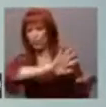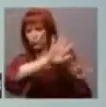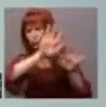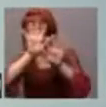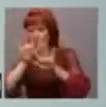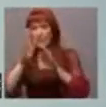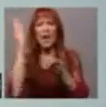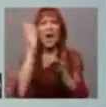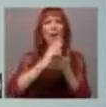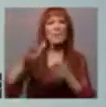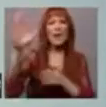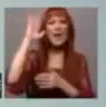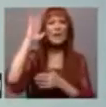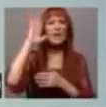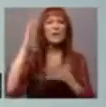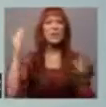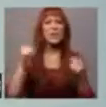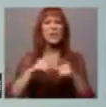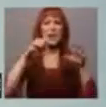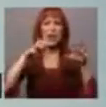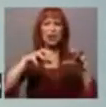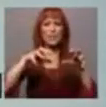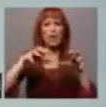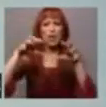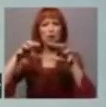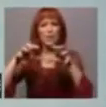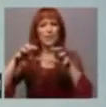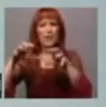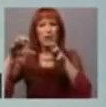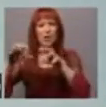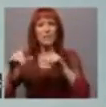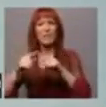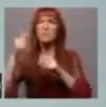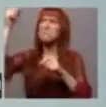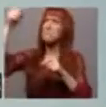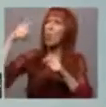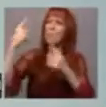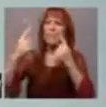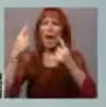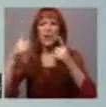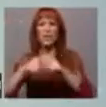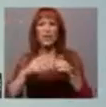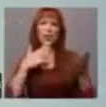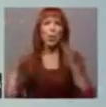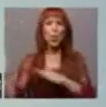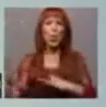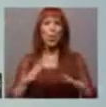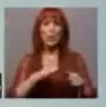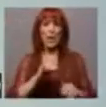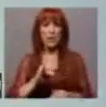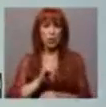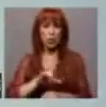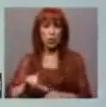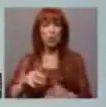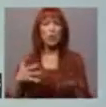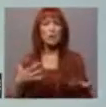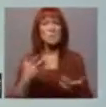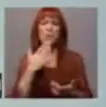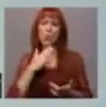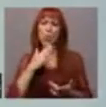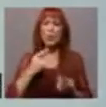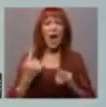A partir da tarde passa a aguaceiros e já vai haver algumas abertas. O vento é do quadrante sul, sopra